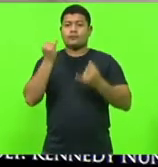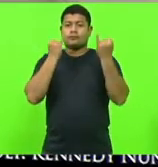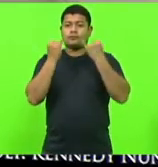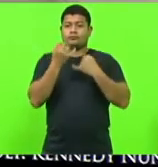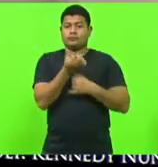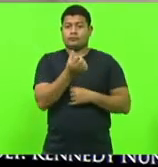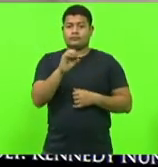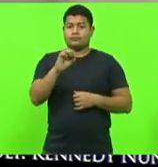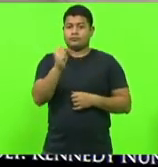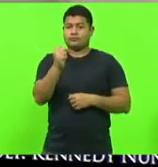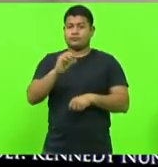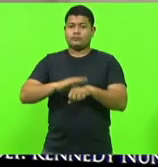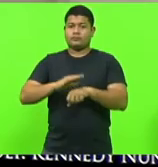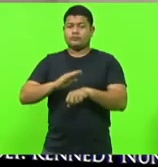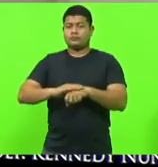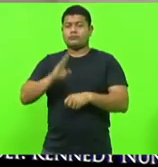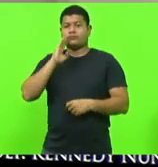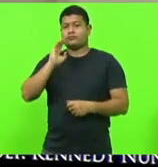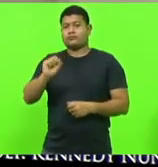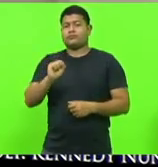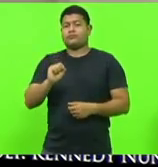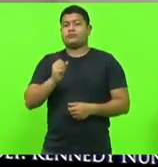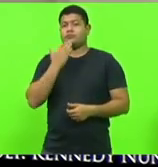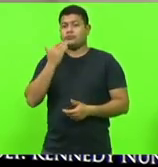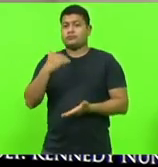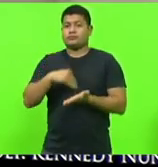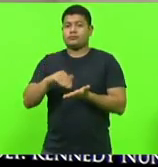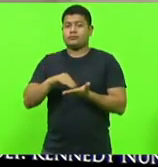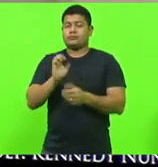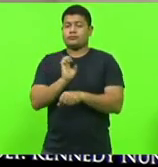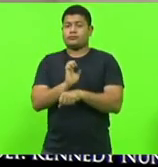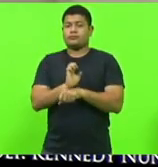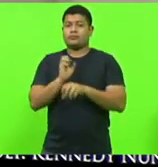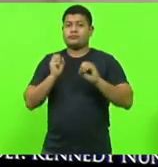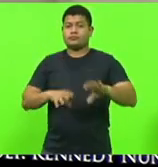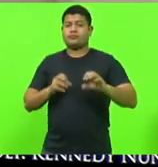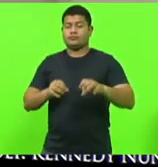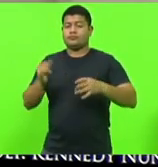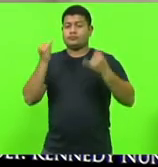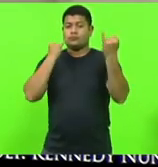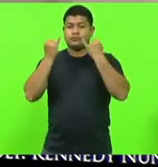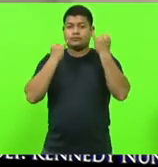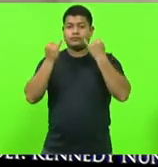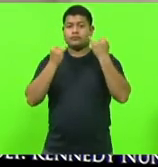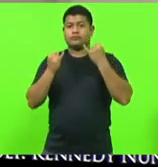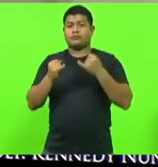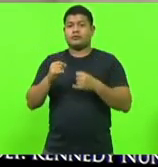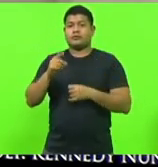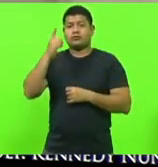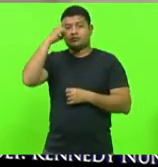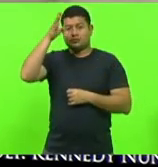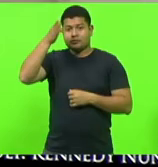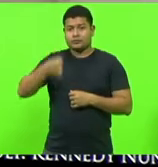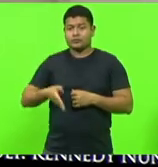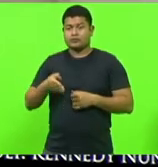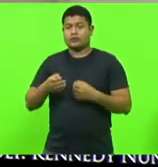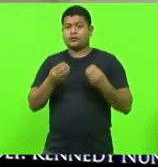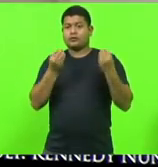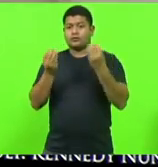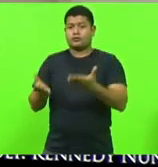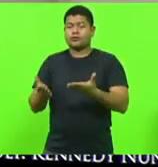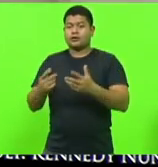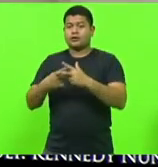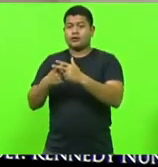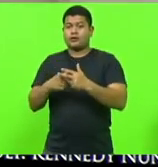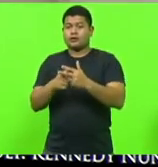608, autor deputado Bruno Souza. Solicitando ao secretário de Estado da Educação informações acerca da data de entrega da obra, da reforma